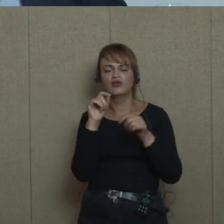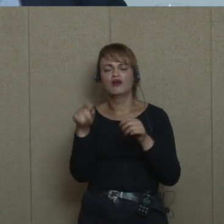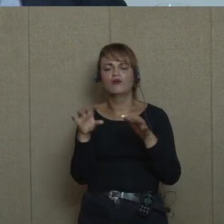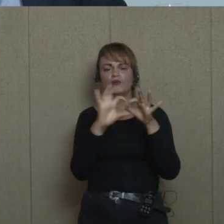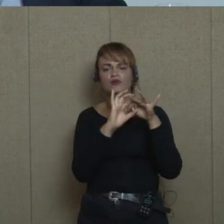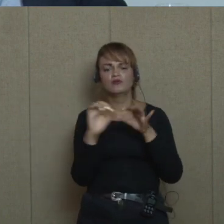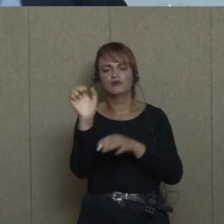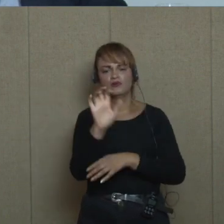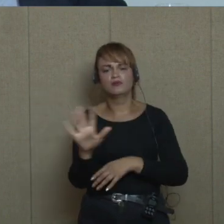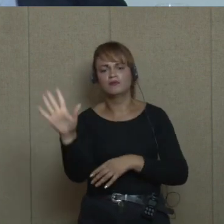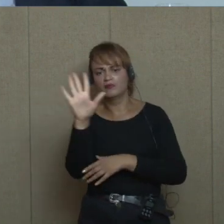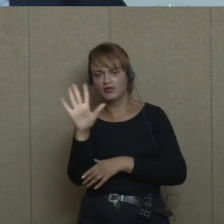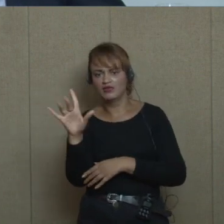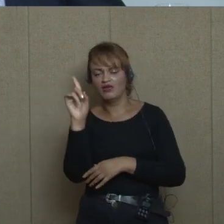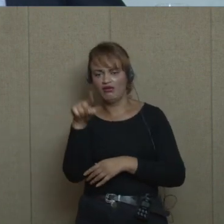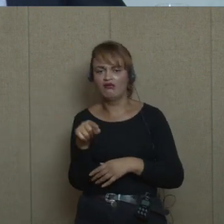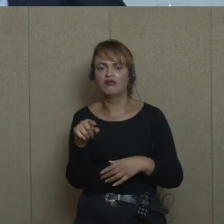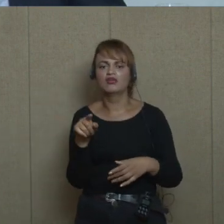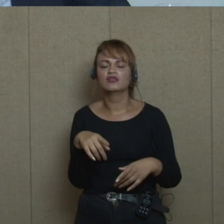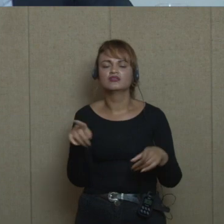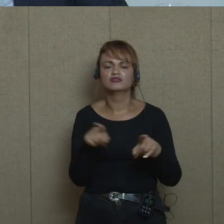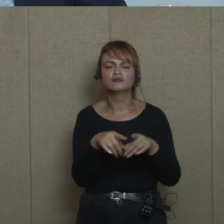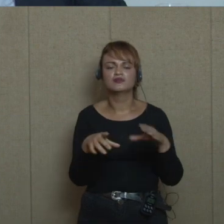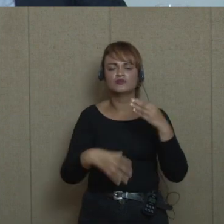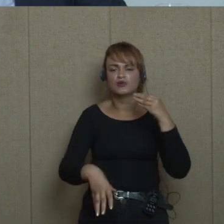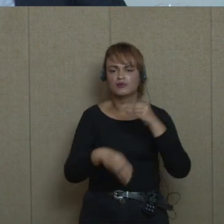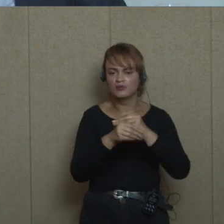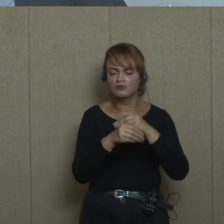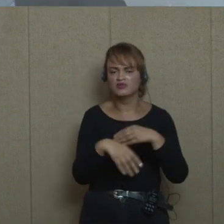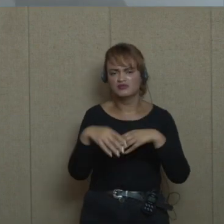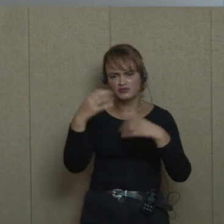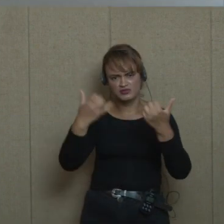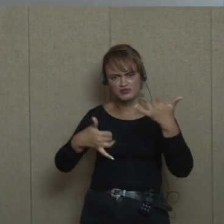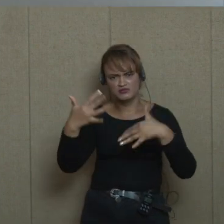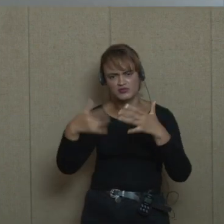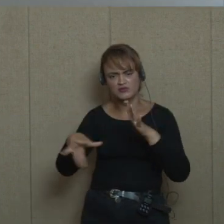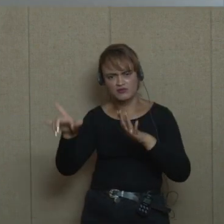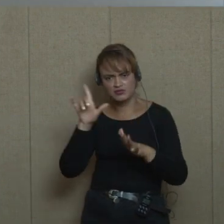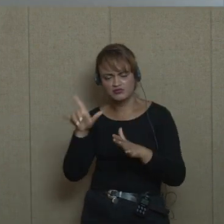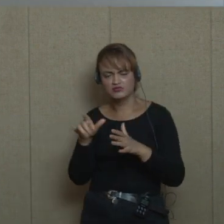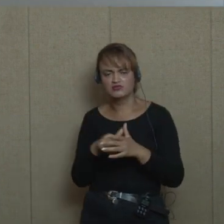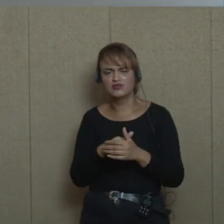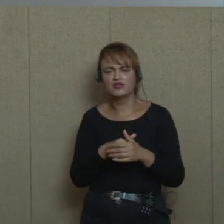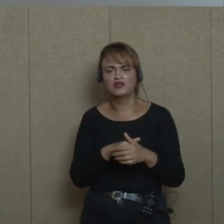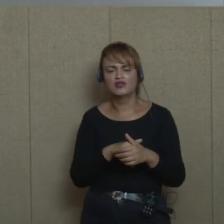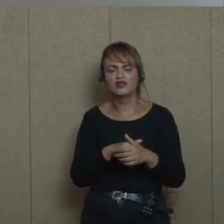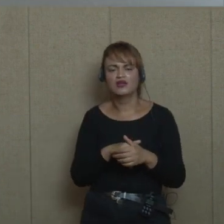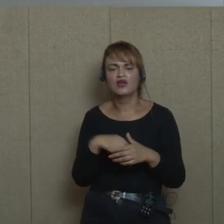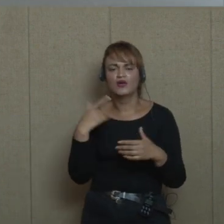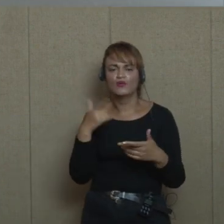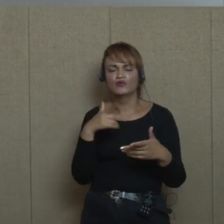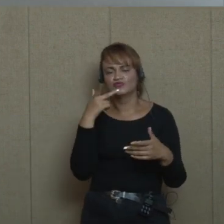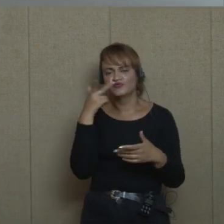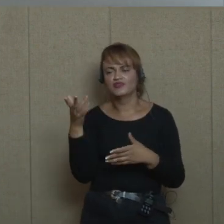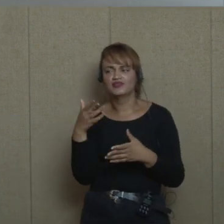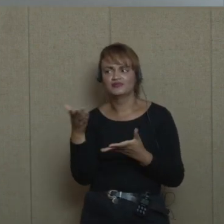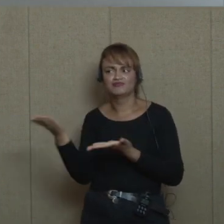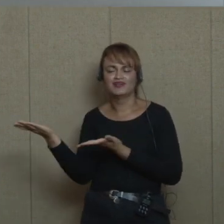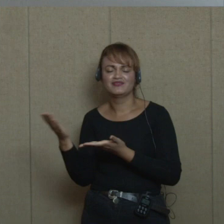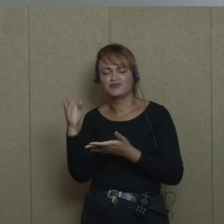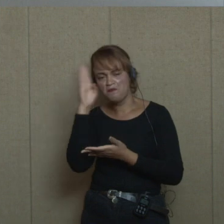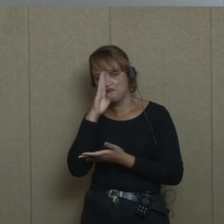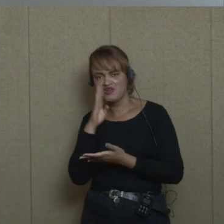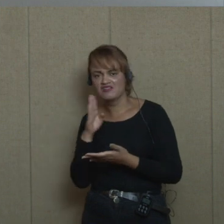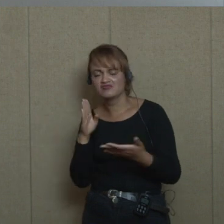é. Talvez só para complementar o que ele disse, olhando mais pelo lado brasileiro, eu acho